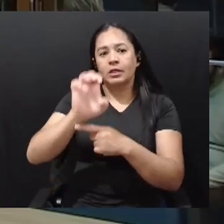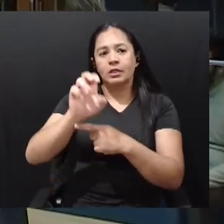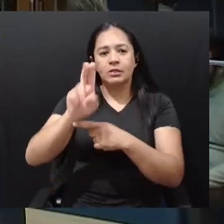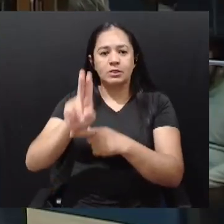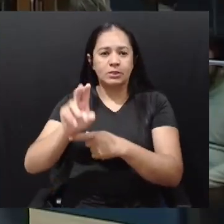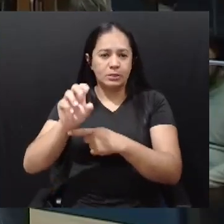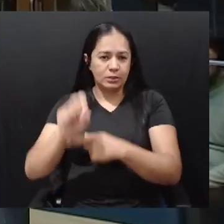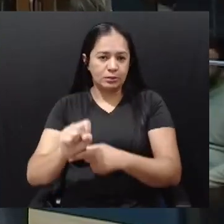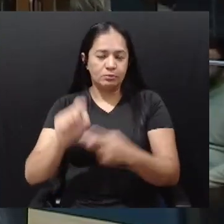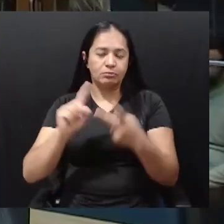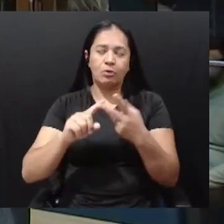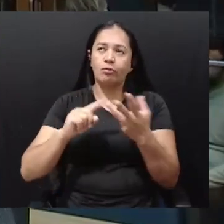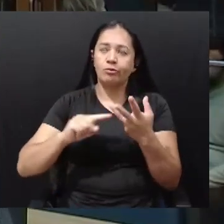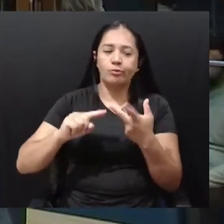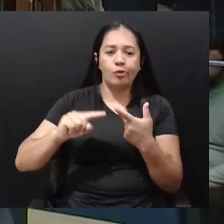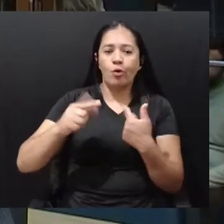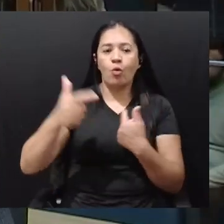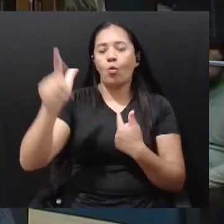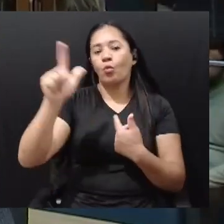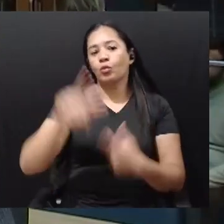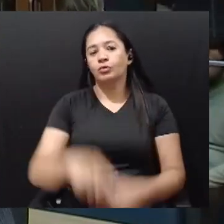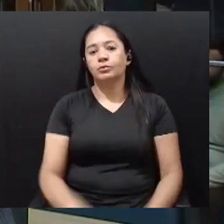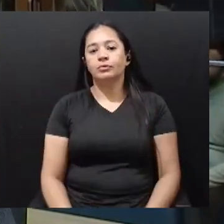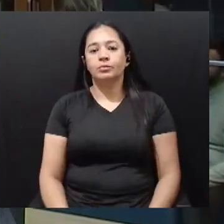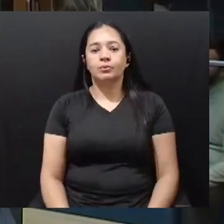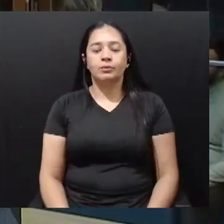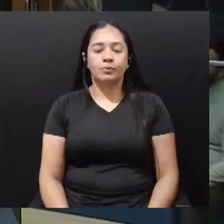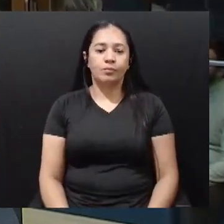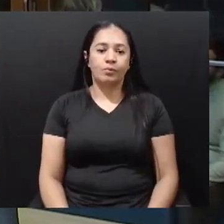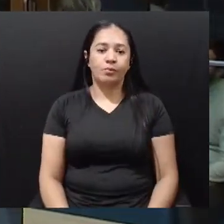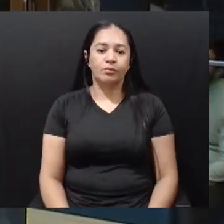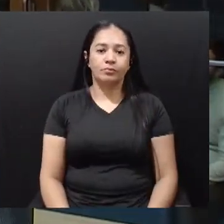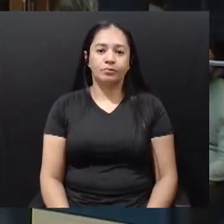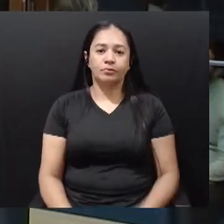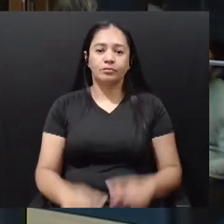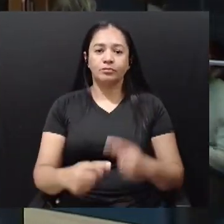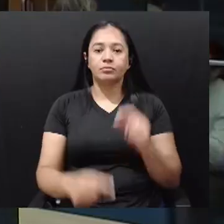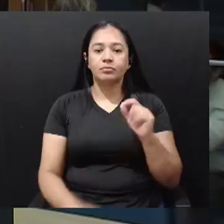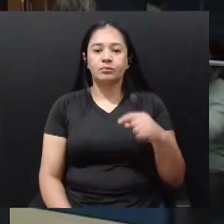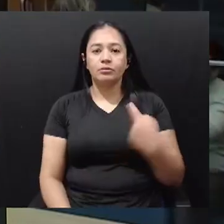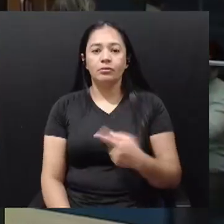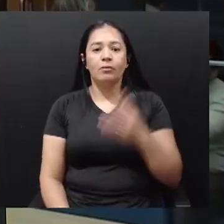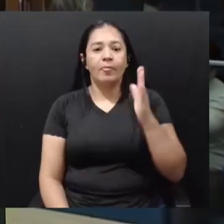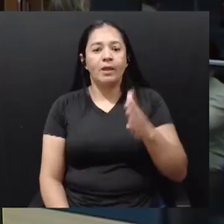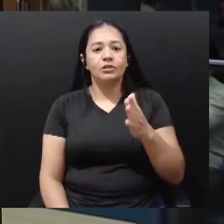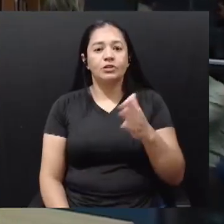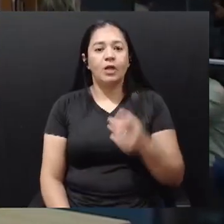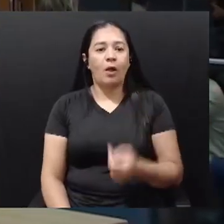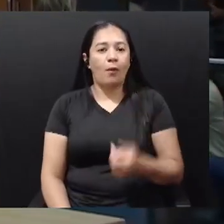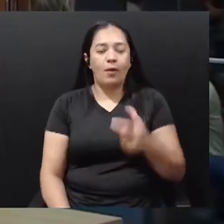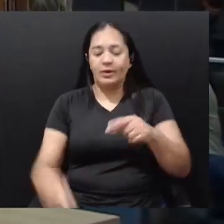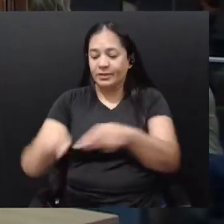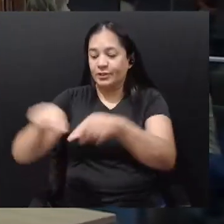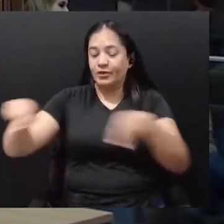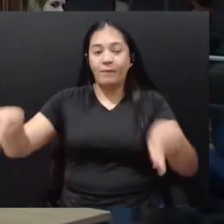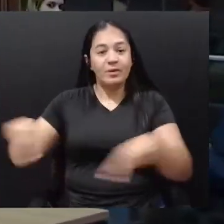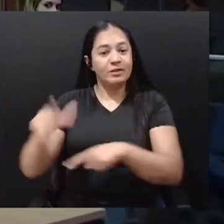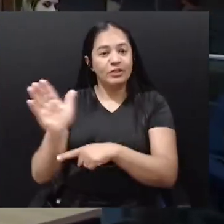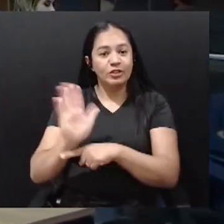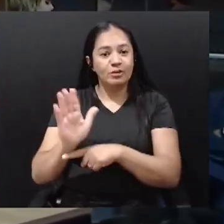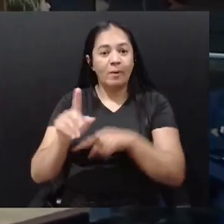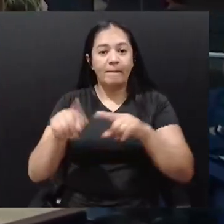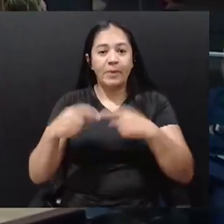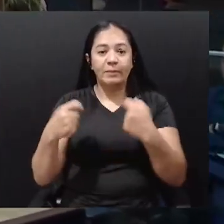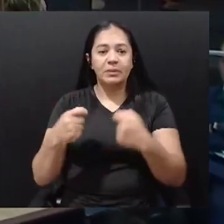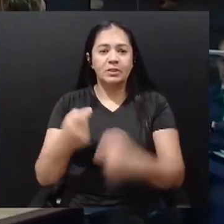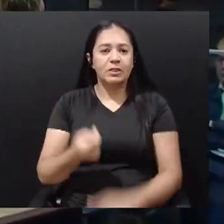outros equipamentos públicos, situações em que a gente já tem praticamente uma sala de exibição e que a gente precisaria de muito pouco para